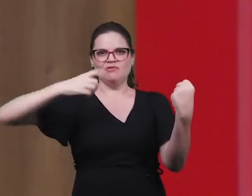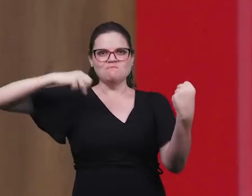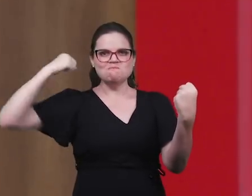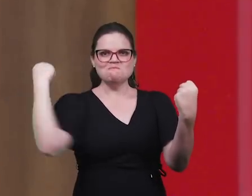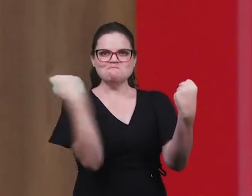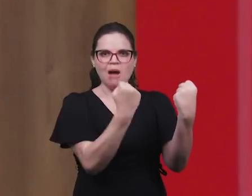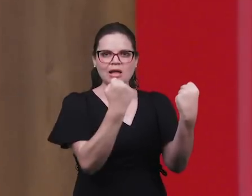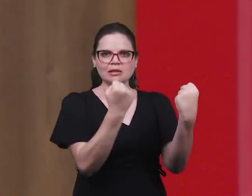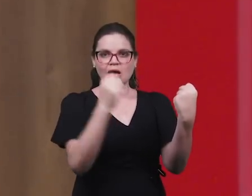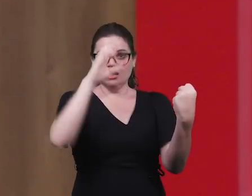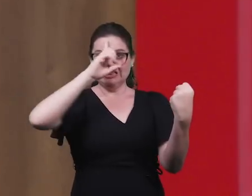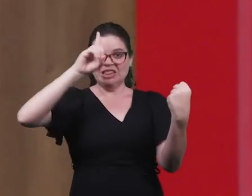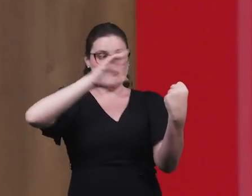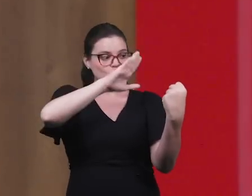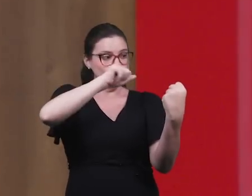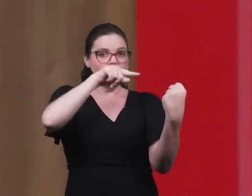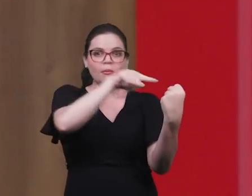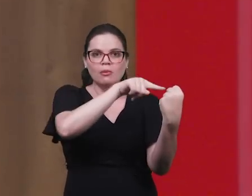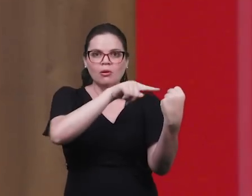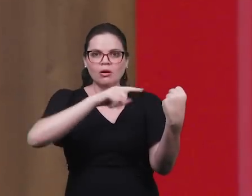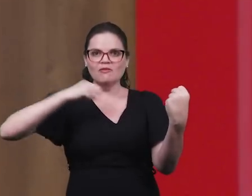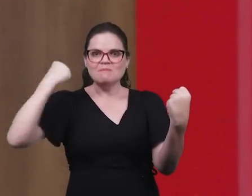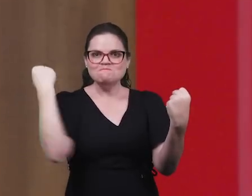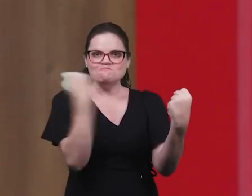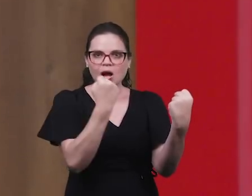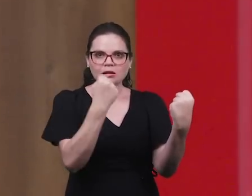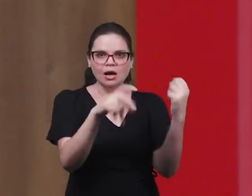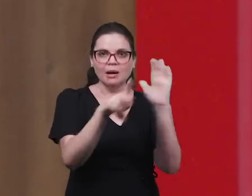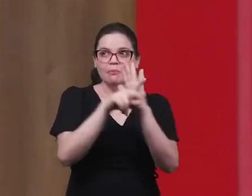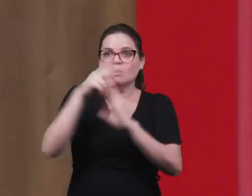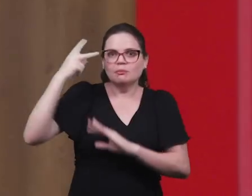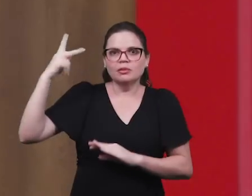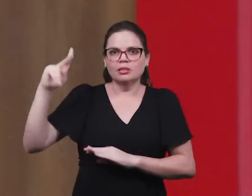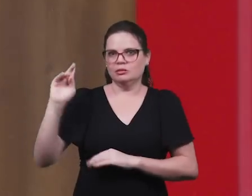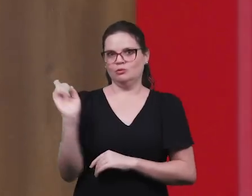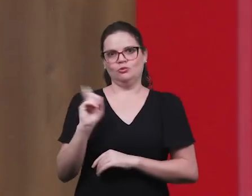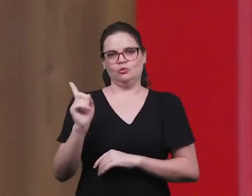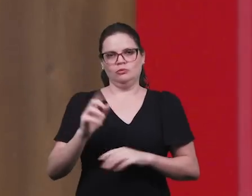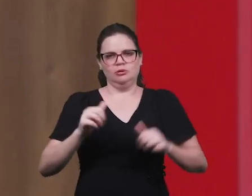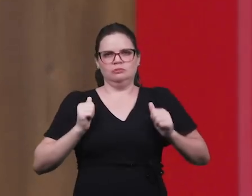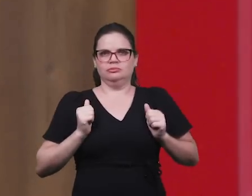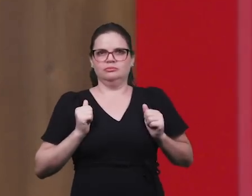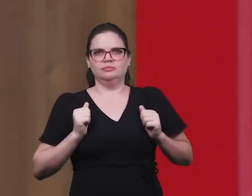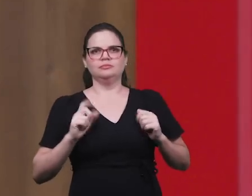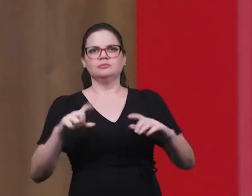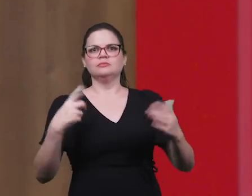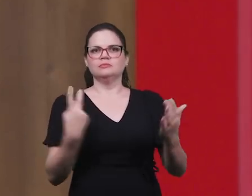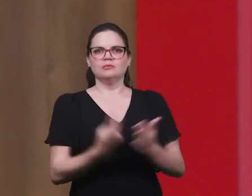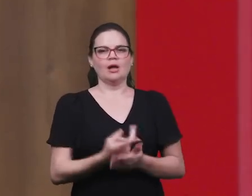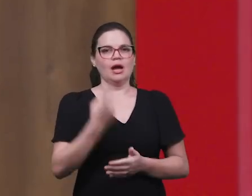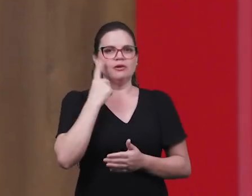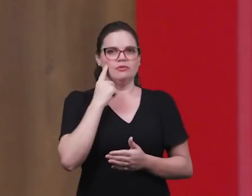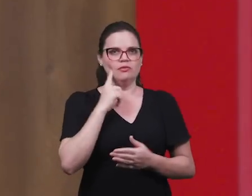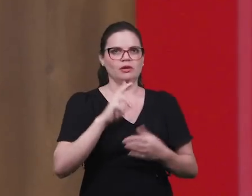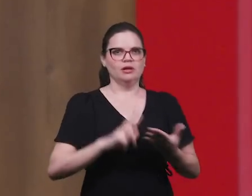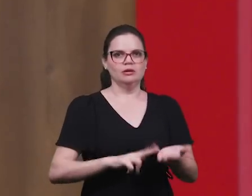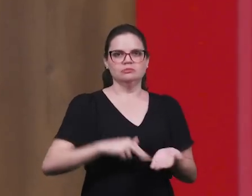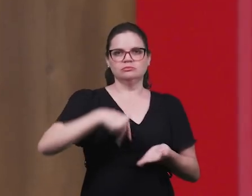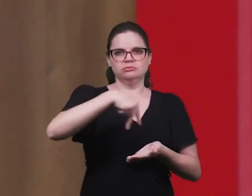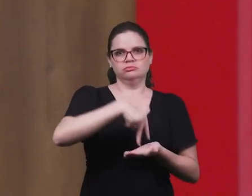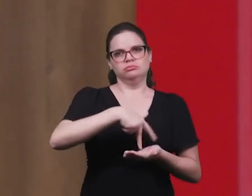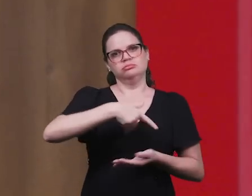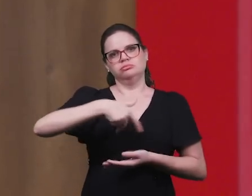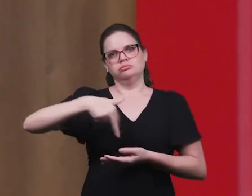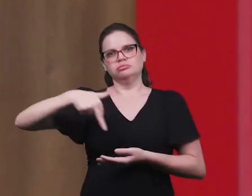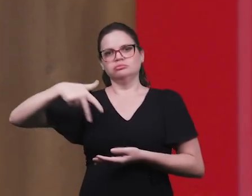ungido do Senhor. Então ele corta a orla. O tempo passa, no dia seguinte Saul se levanta, está lá embaixo com o seu arraial, e Davi lá de cima